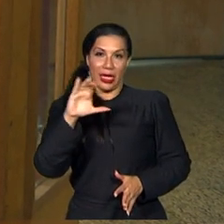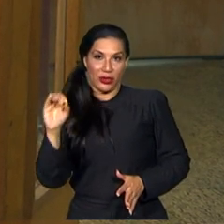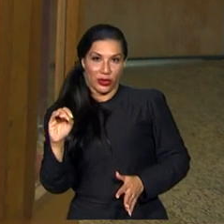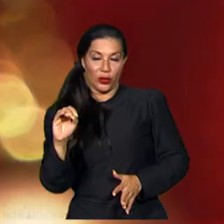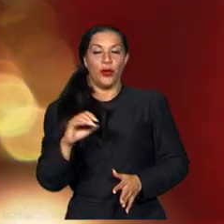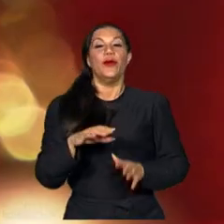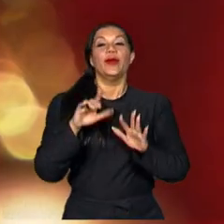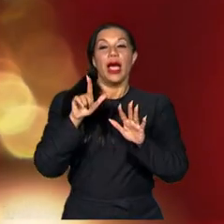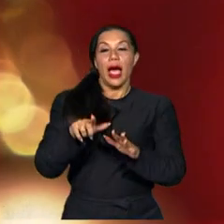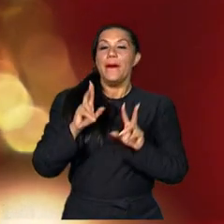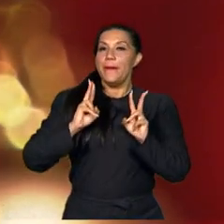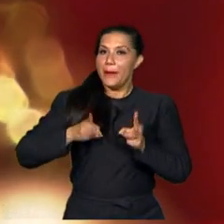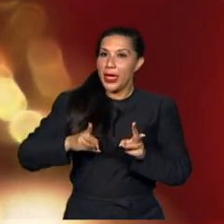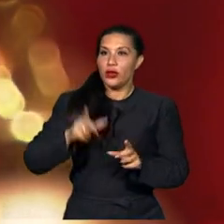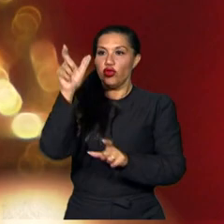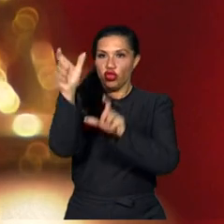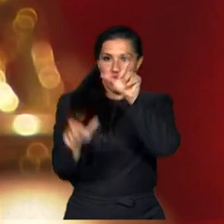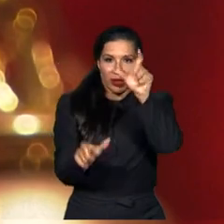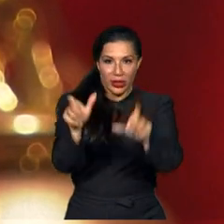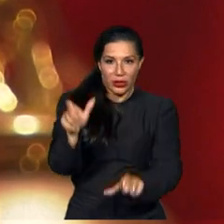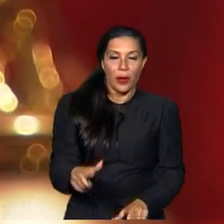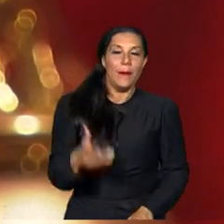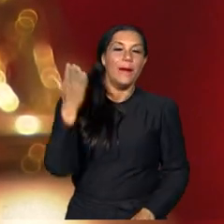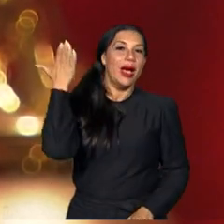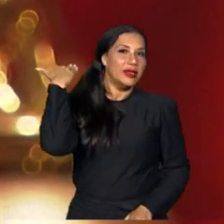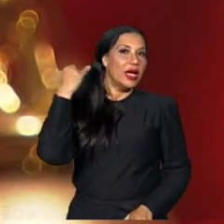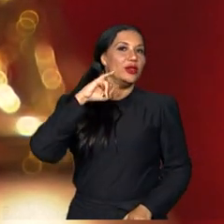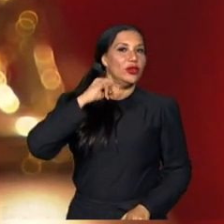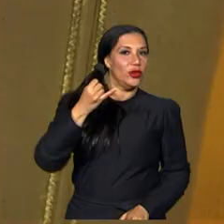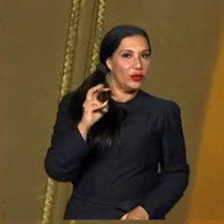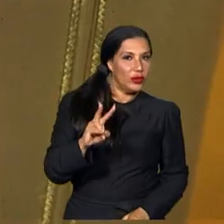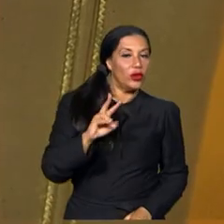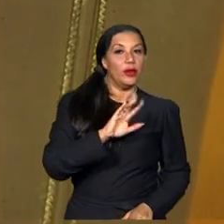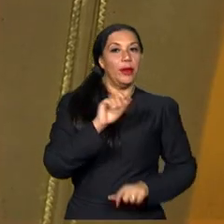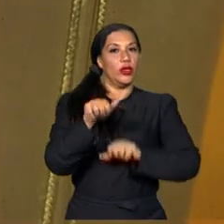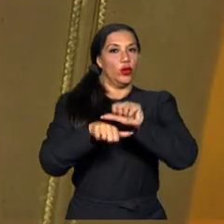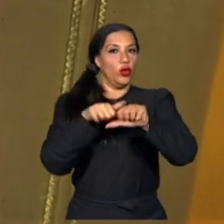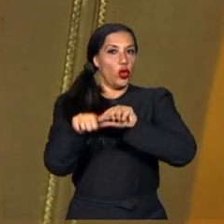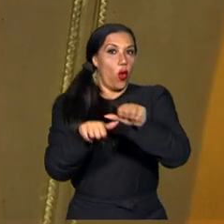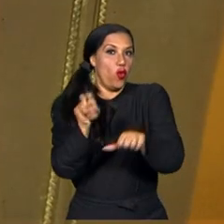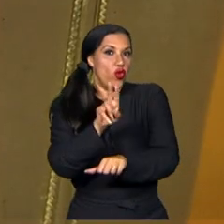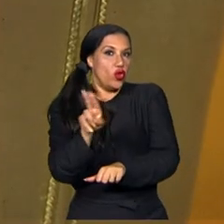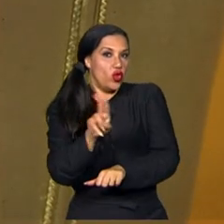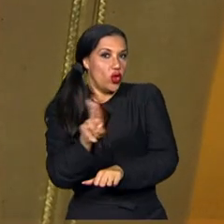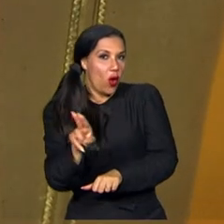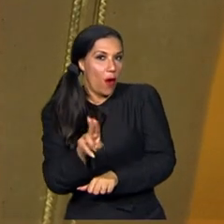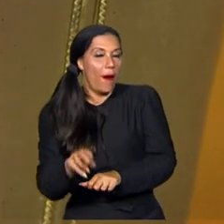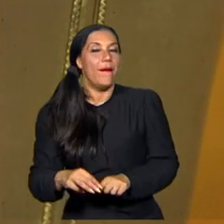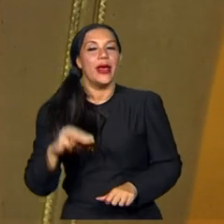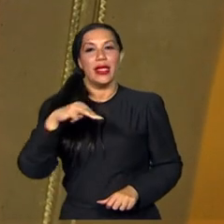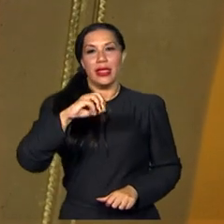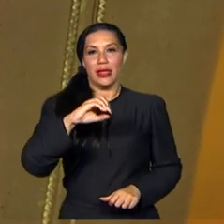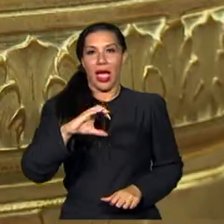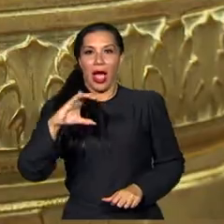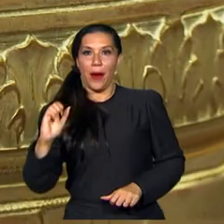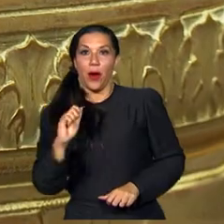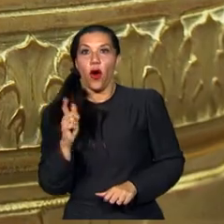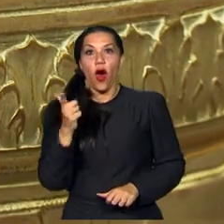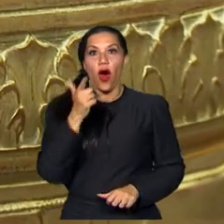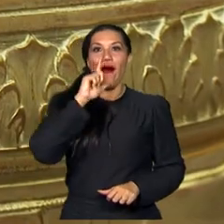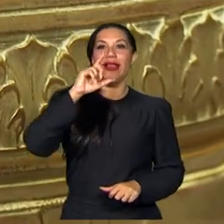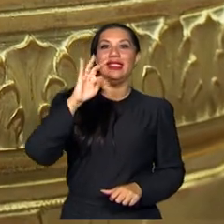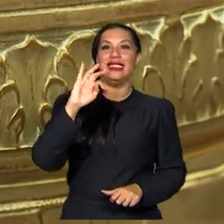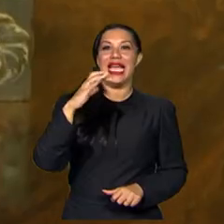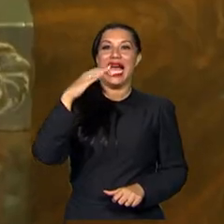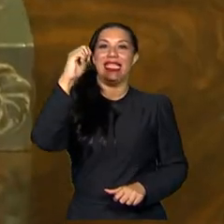Jogando com os mesmos jogadores da época de Juventus, mas sob o novo nome, o Clube da Moca conquista a